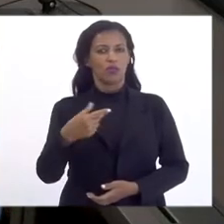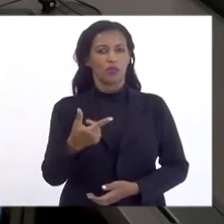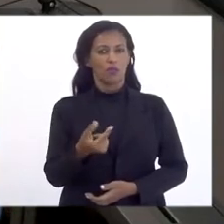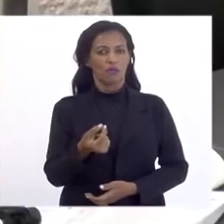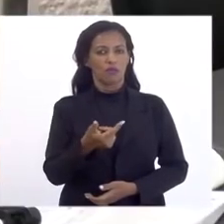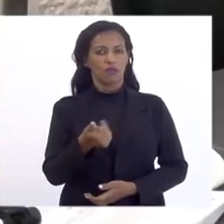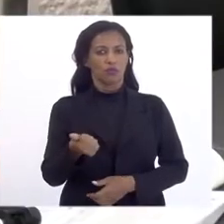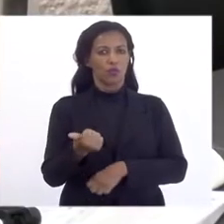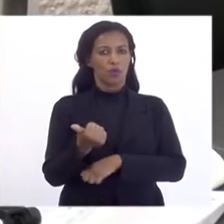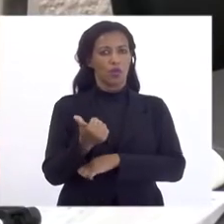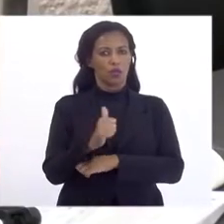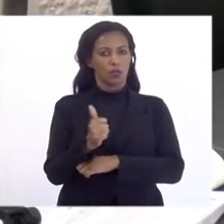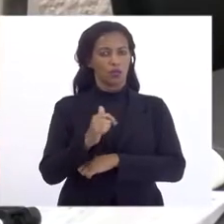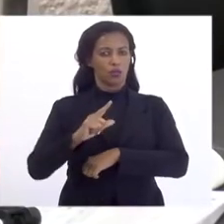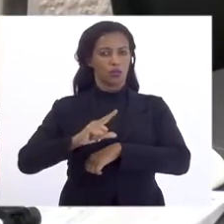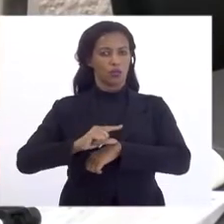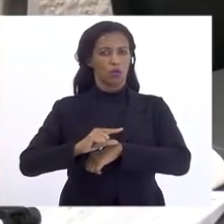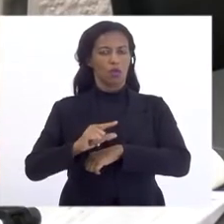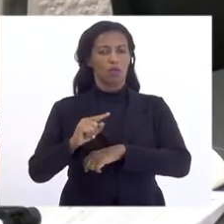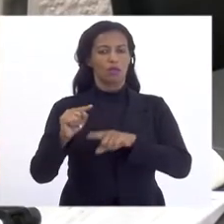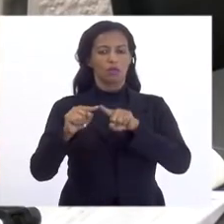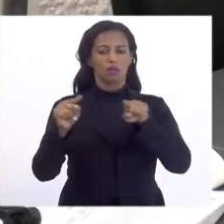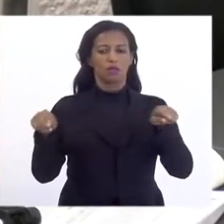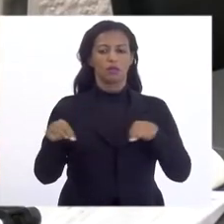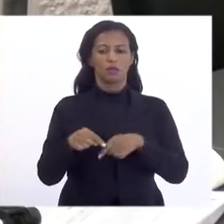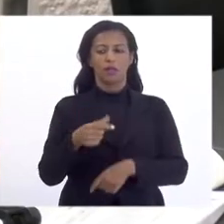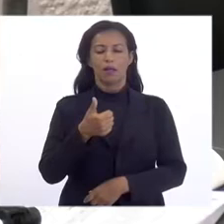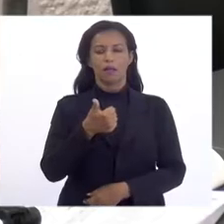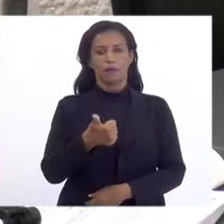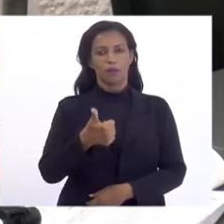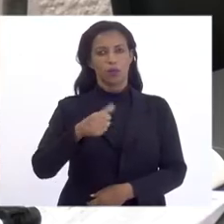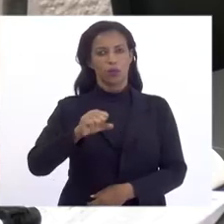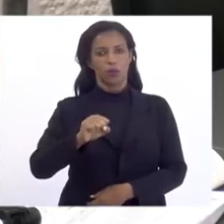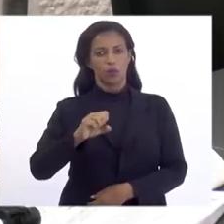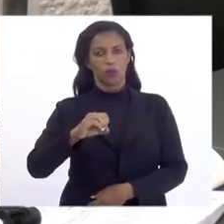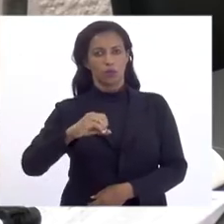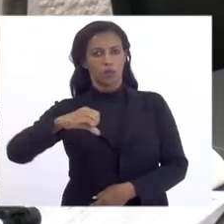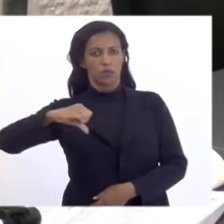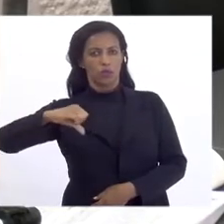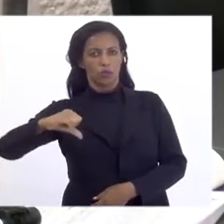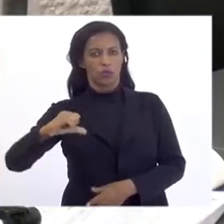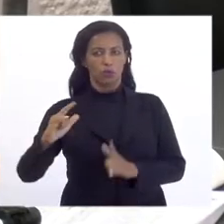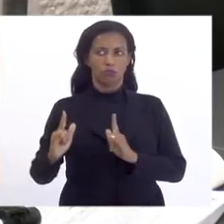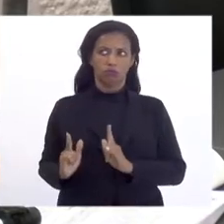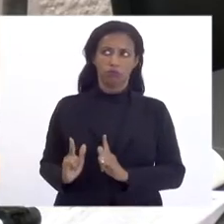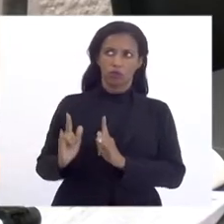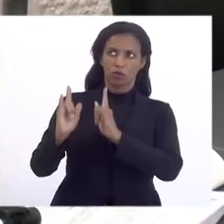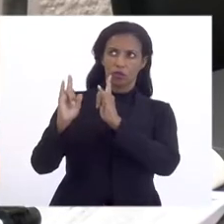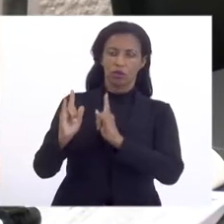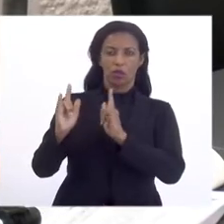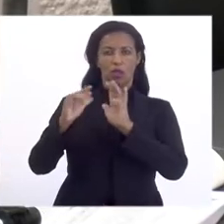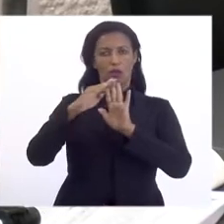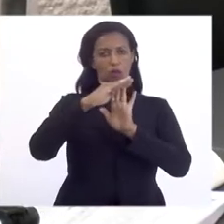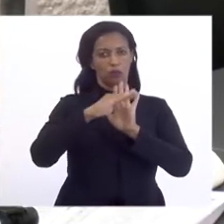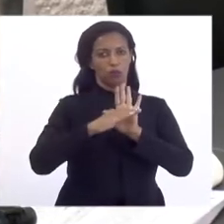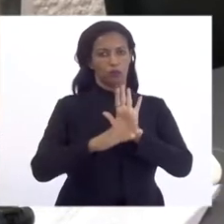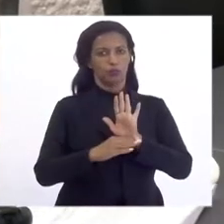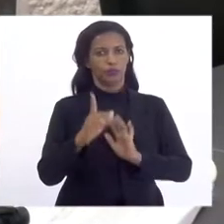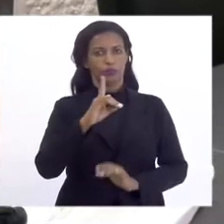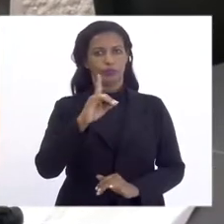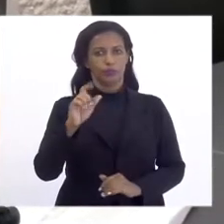17 de novembro de 2021, às 11 horas, na sala 1809, das comissões, edifício Lúcio Costa, com a seguinte ordem do dia.